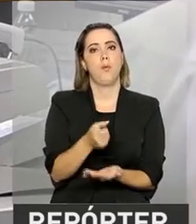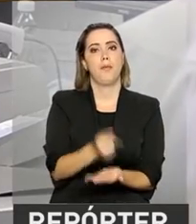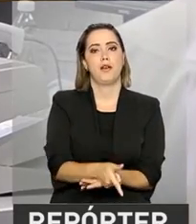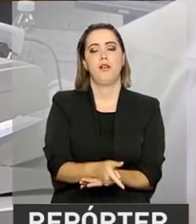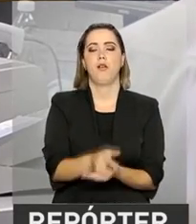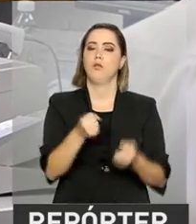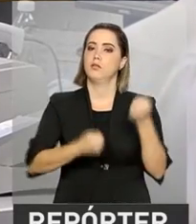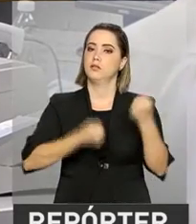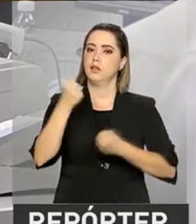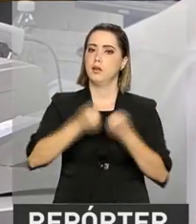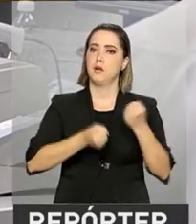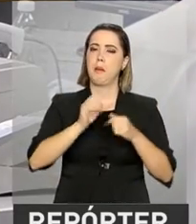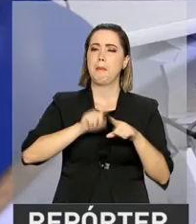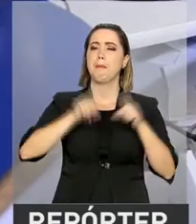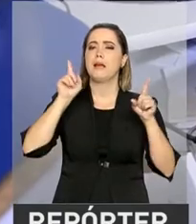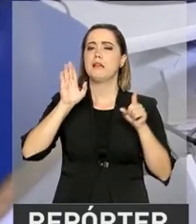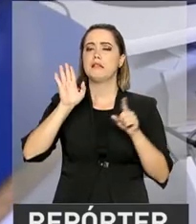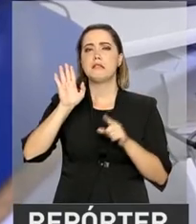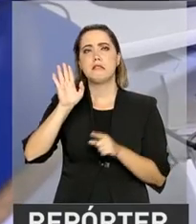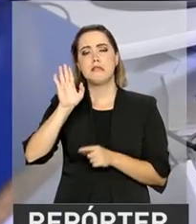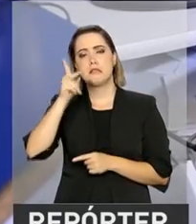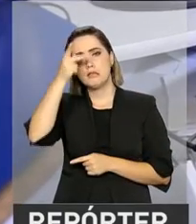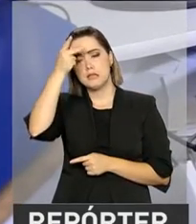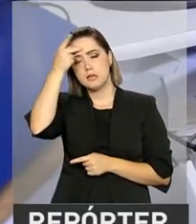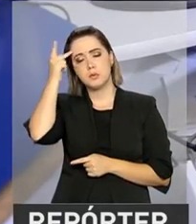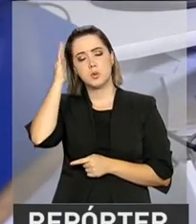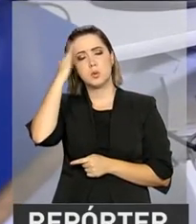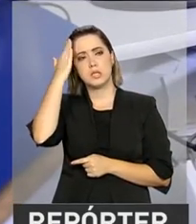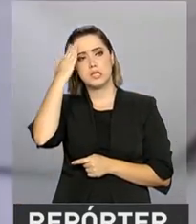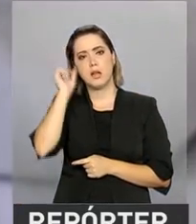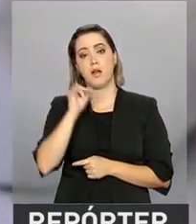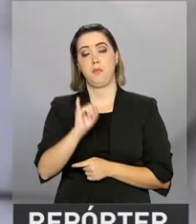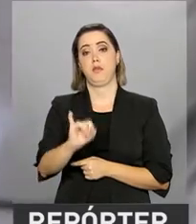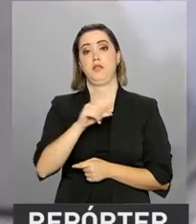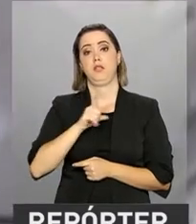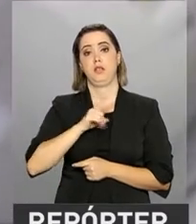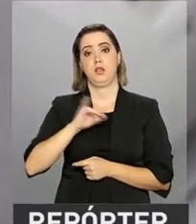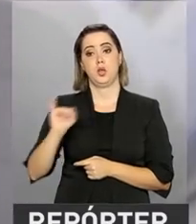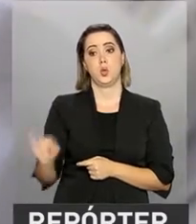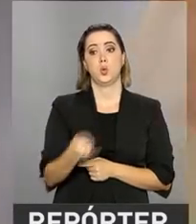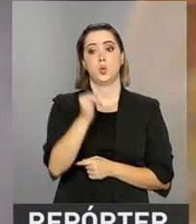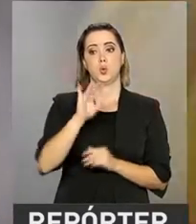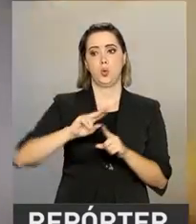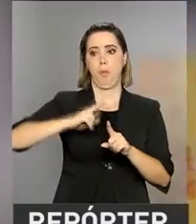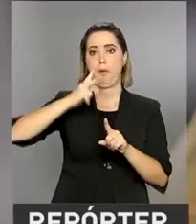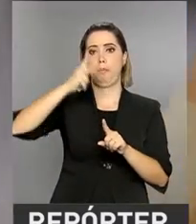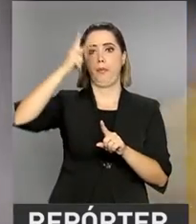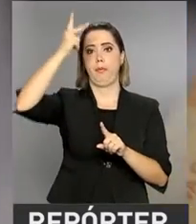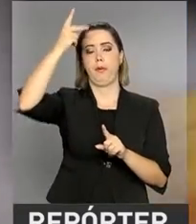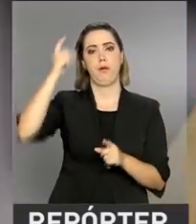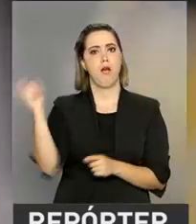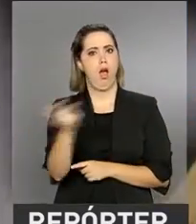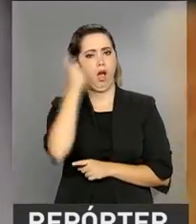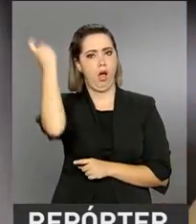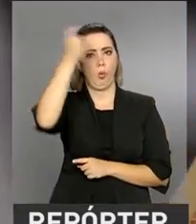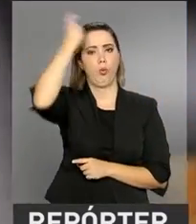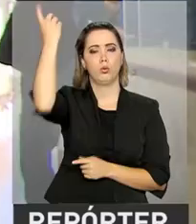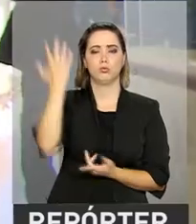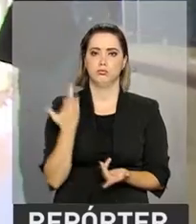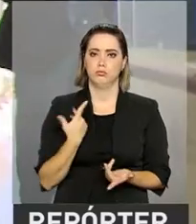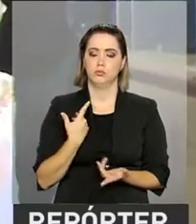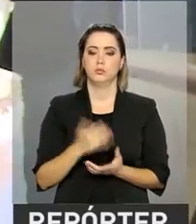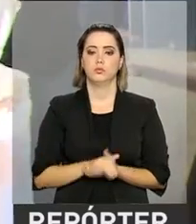será que as pessoas sabem que se não pagarem as parcelas em dia os bancos podem cobrar um juro bem maior do que aquele que foi contratado originalmente